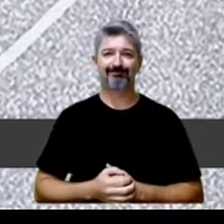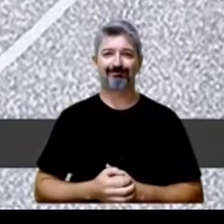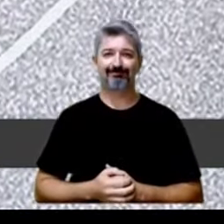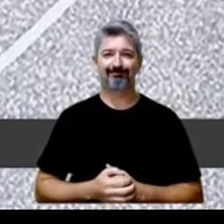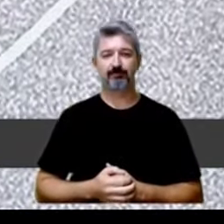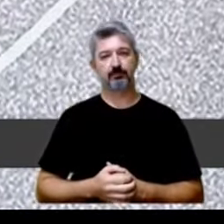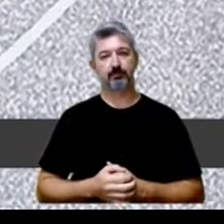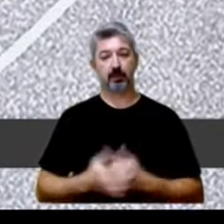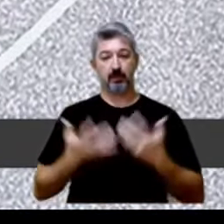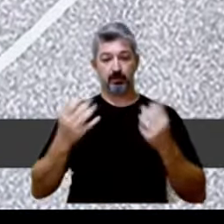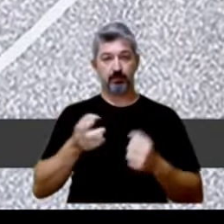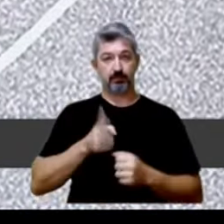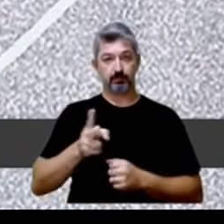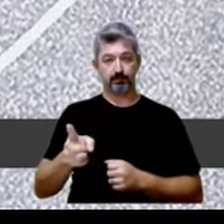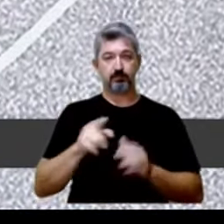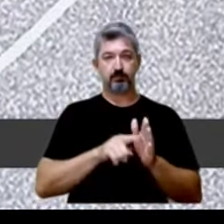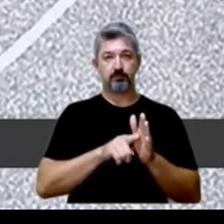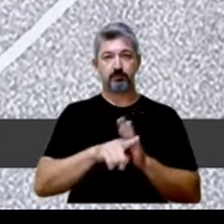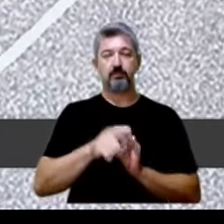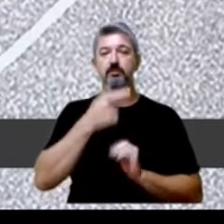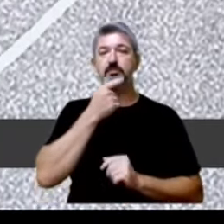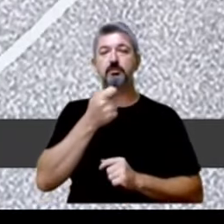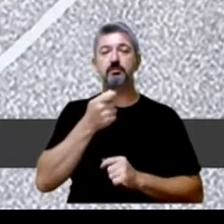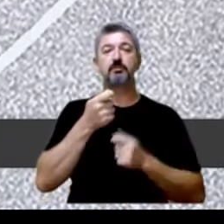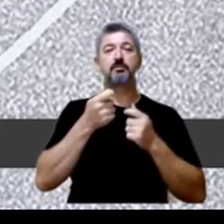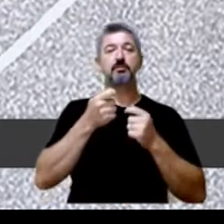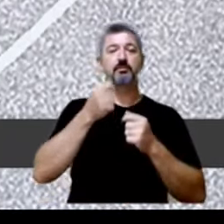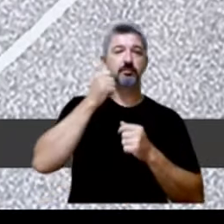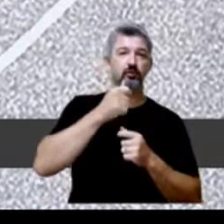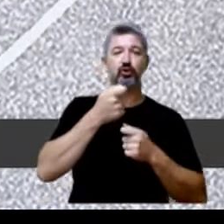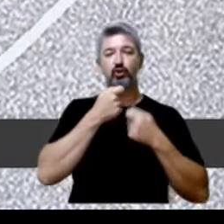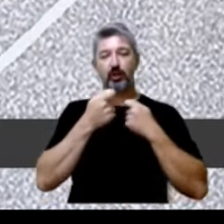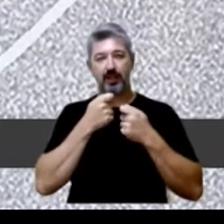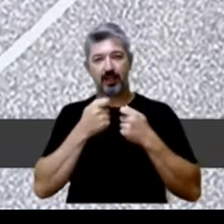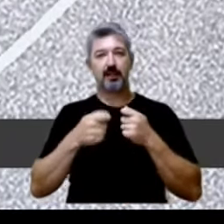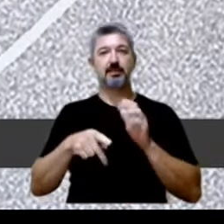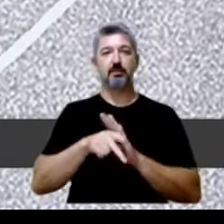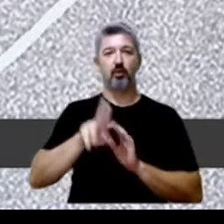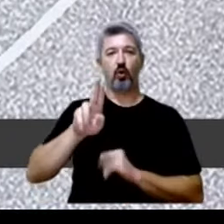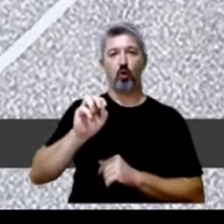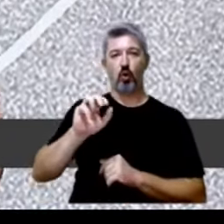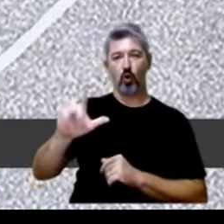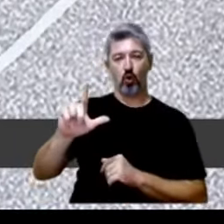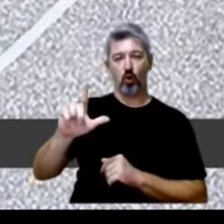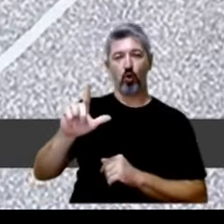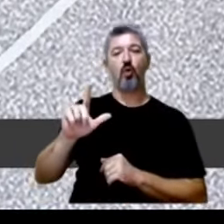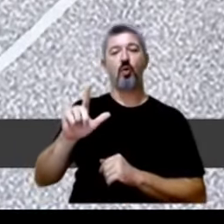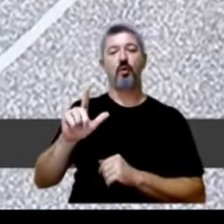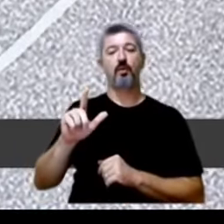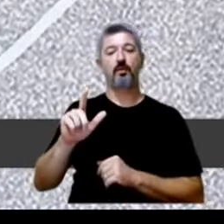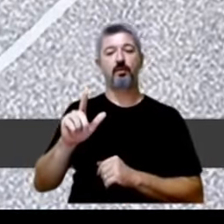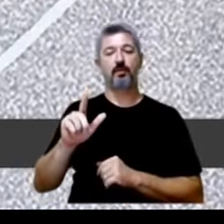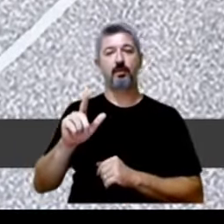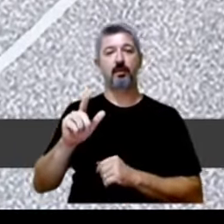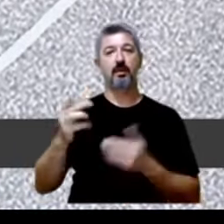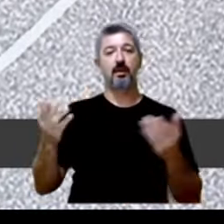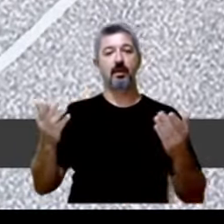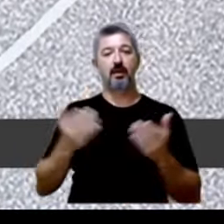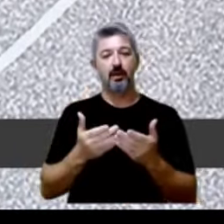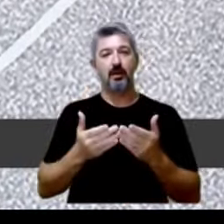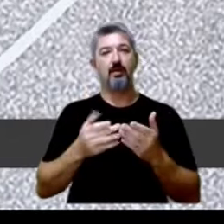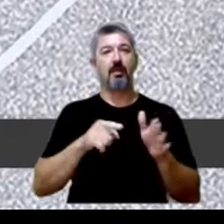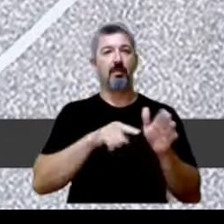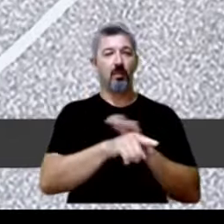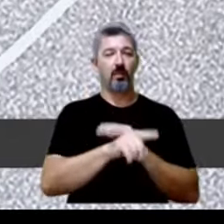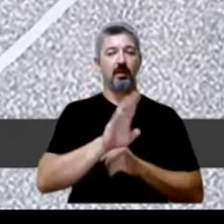que eu então pago, aqui viu? com a Só para pergunta acessar a dos DR. Ai, se jornalistas deve... da Ninguém UOL, nem daqui quis da Folha, comentar. justamente para perguntar aos candidatos. E a